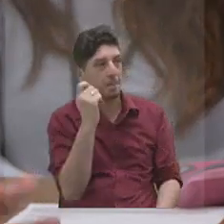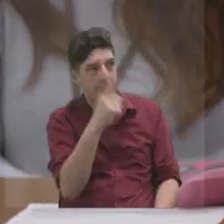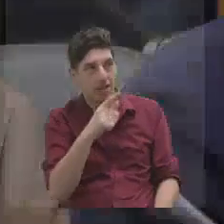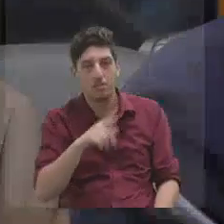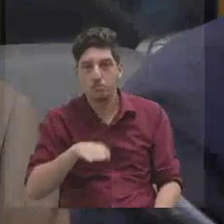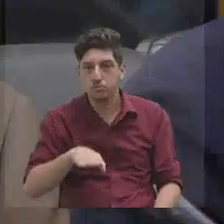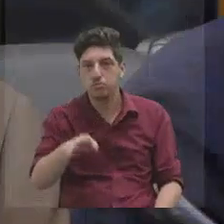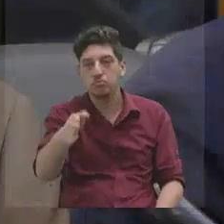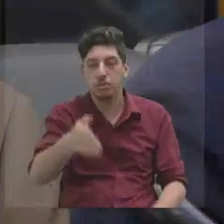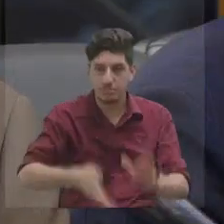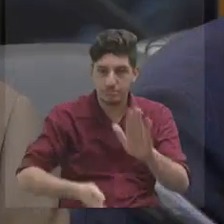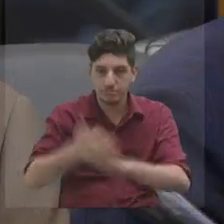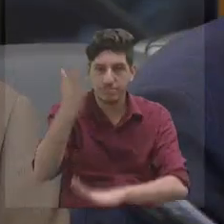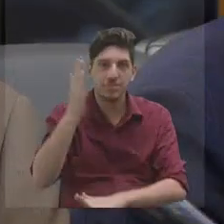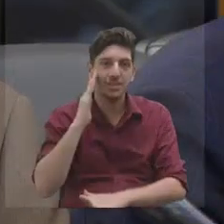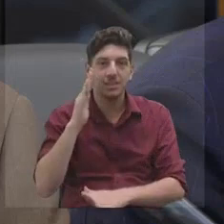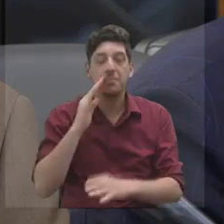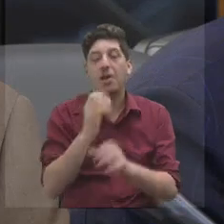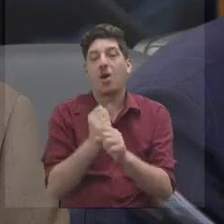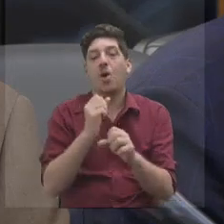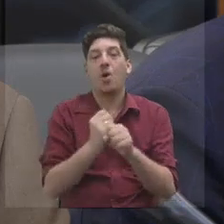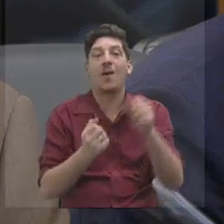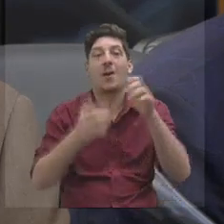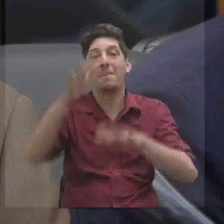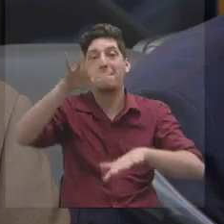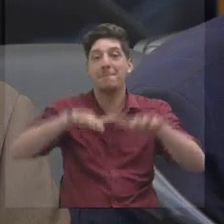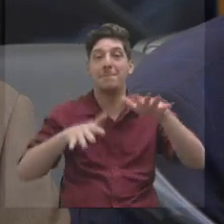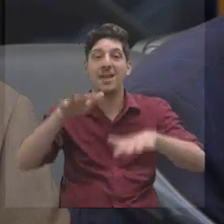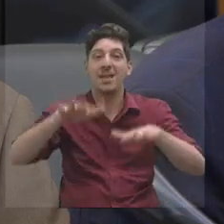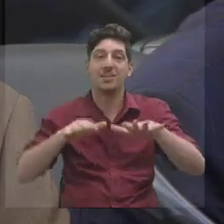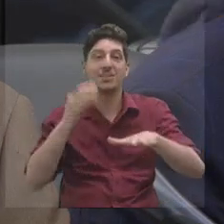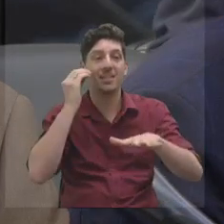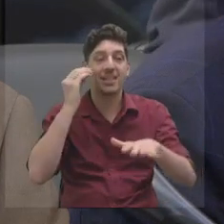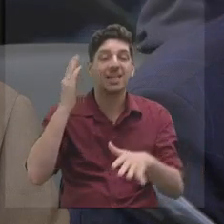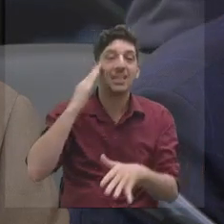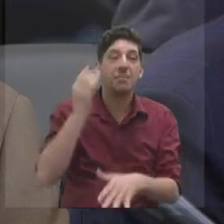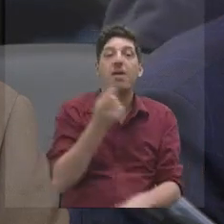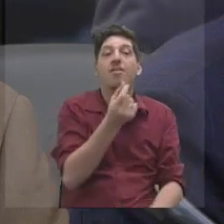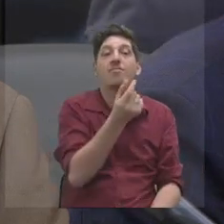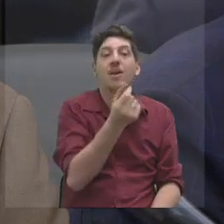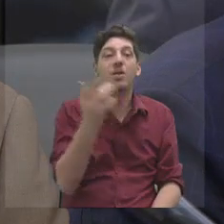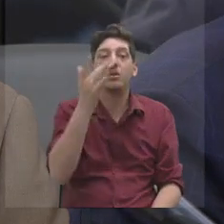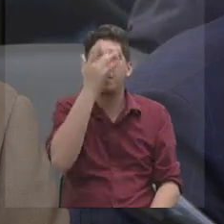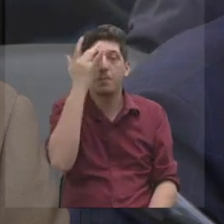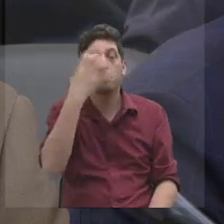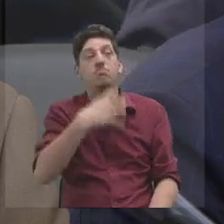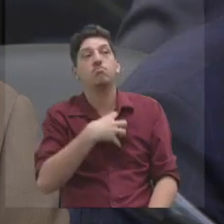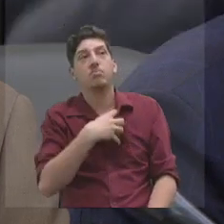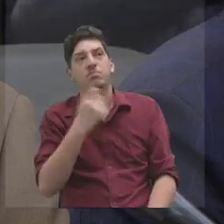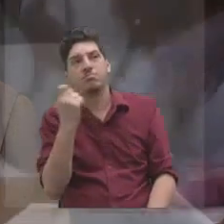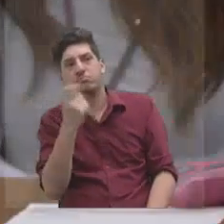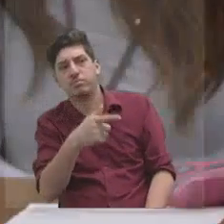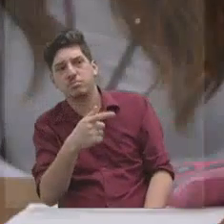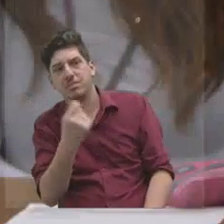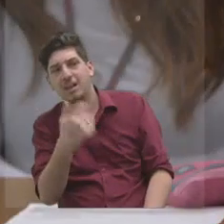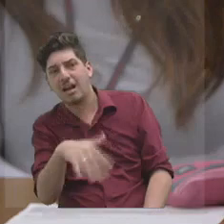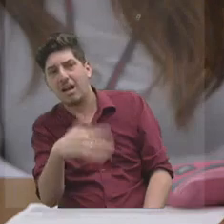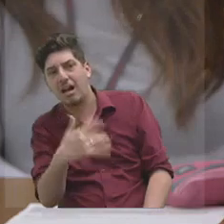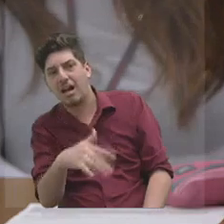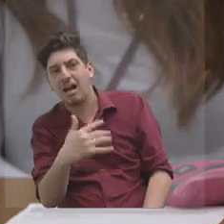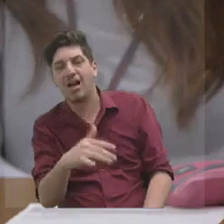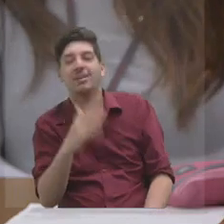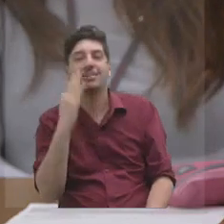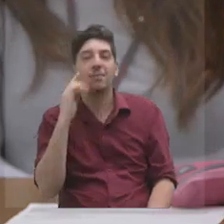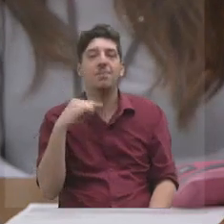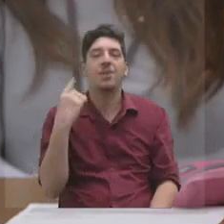equilibrar Balancear né a percepção de valor por parte do usuário né Visa aviso o valor que ele vai pagar e a gente cria